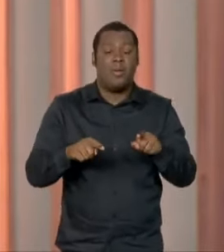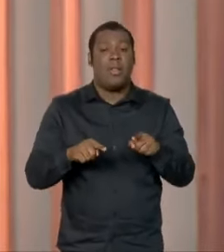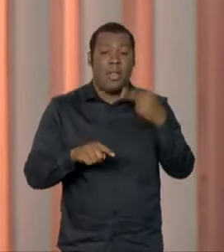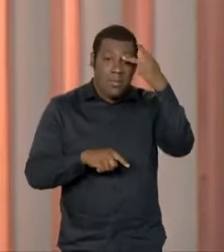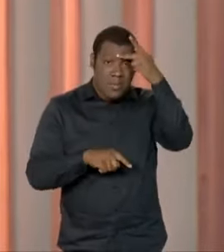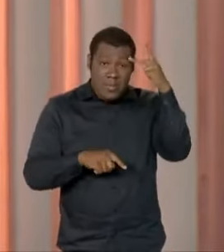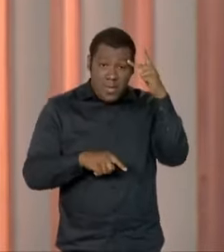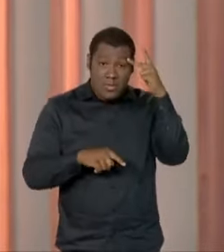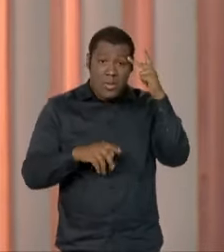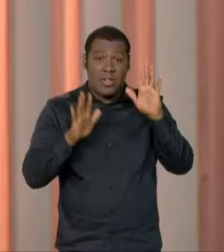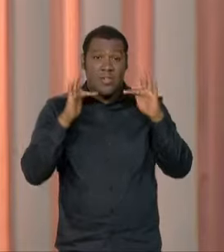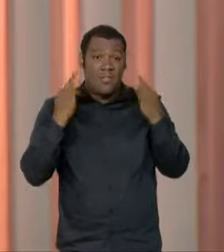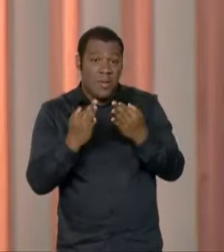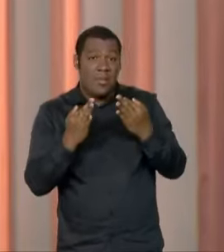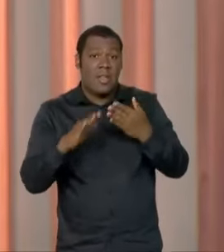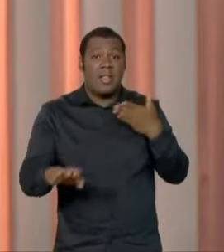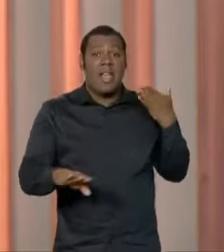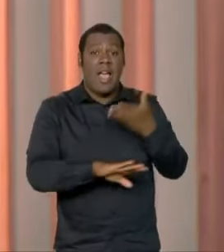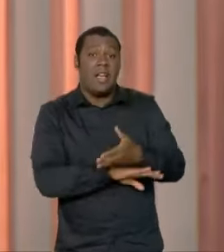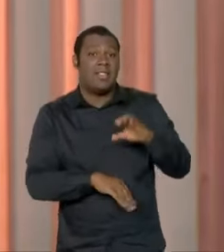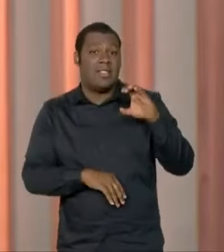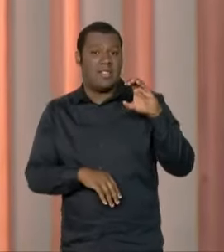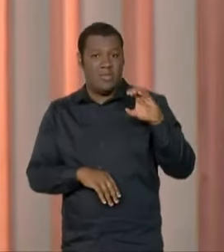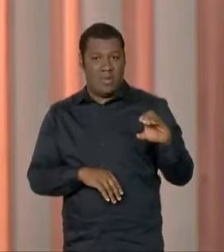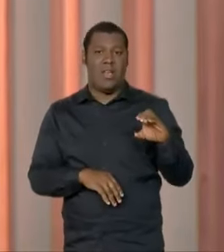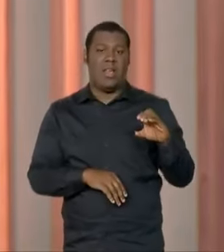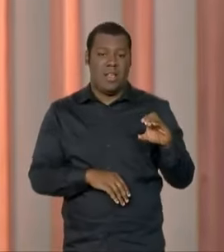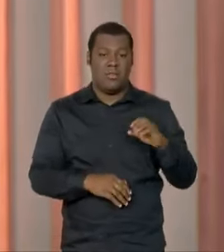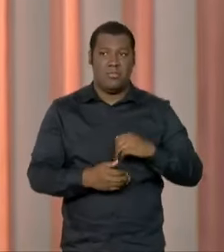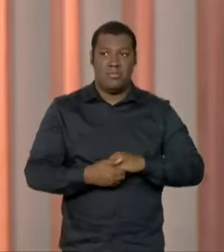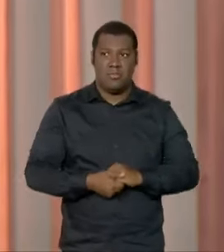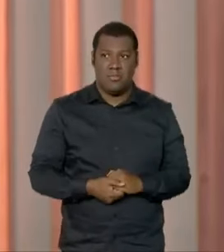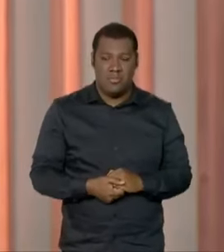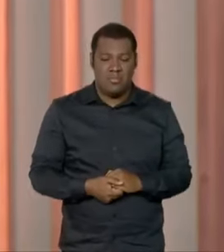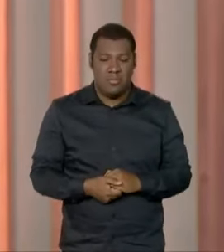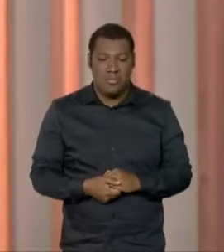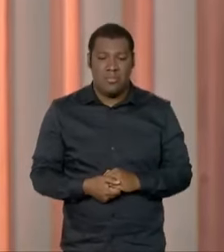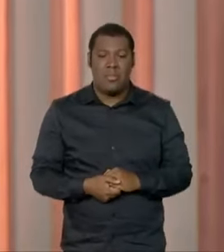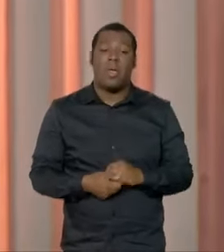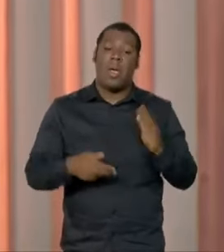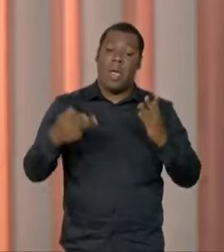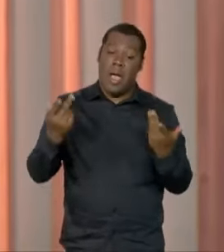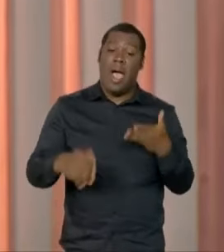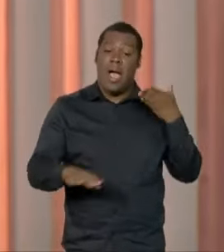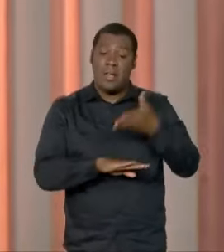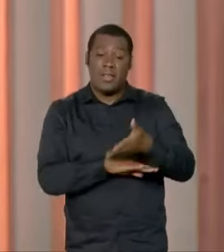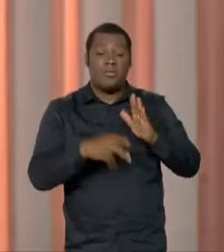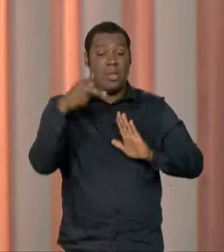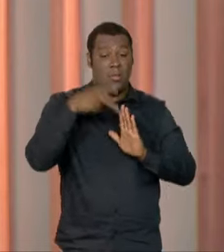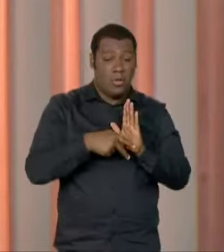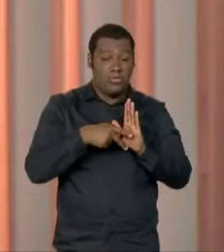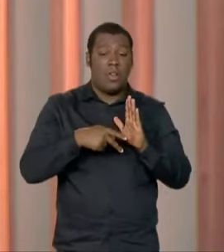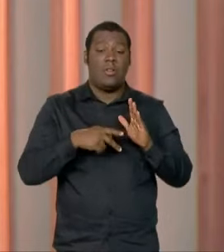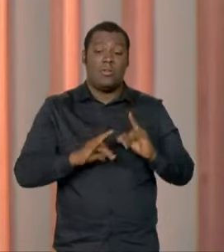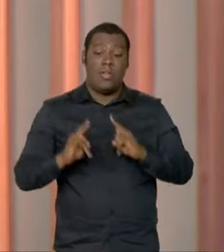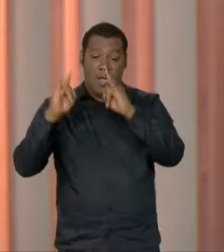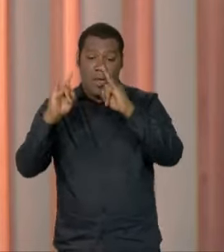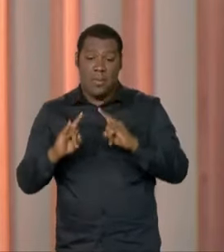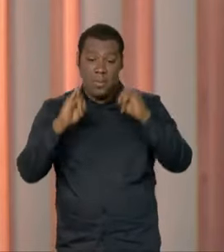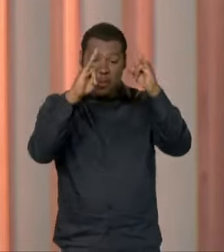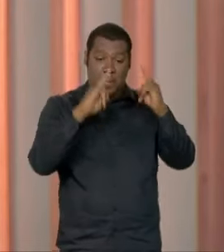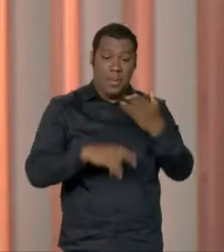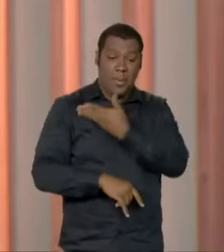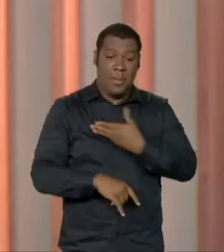classe média que não se qualificam para programas de habitação popular. O Acredita ainda